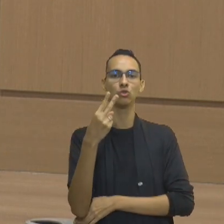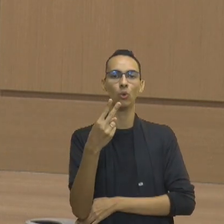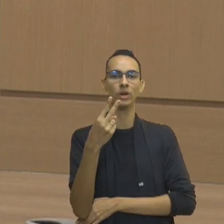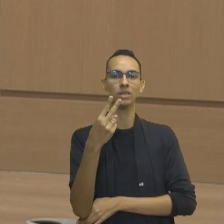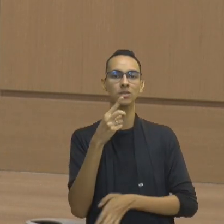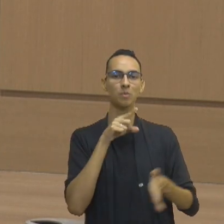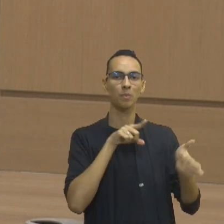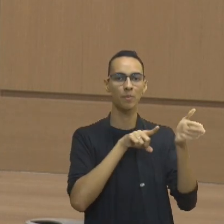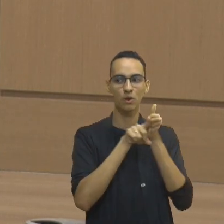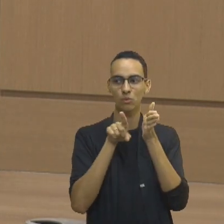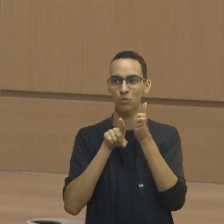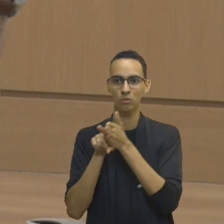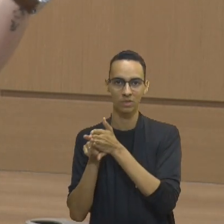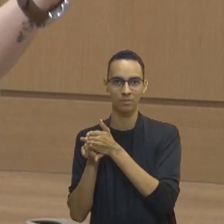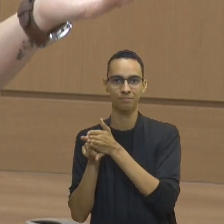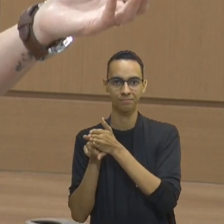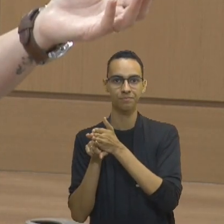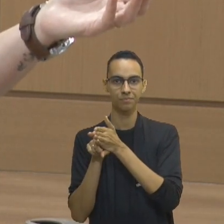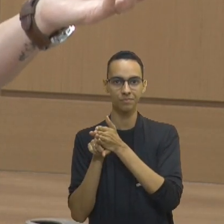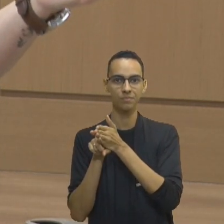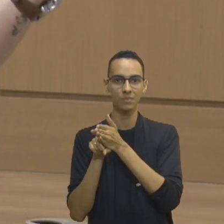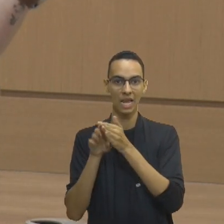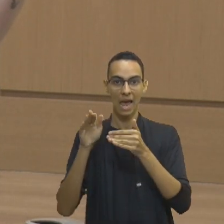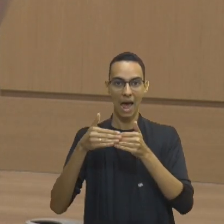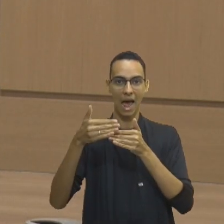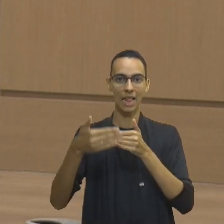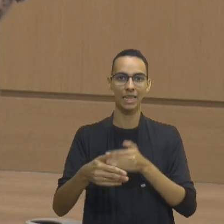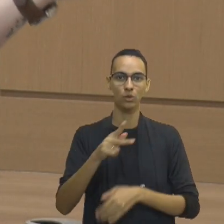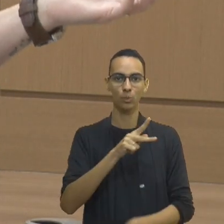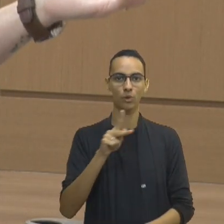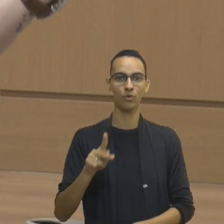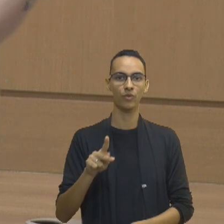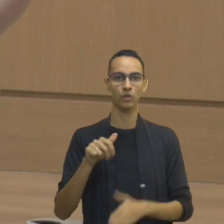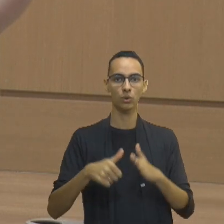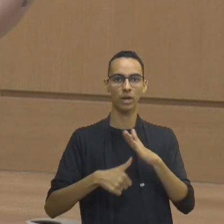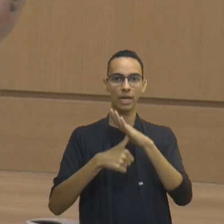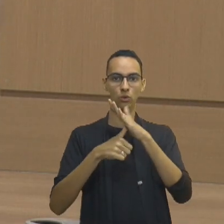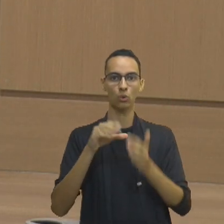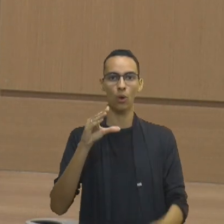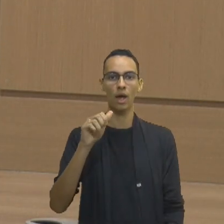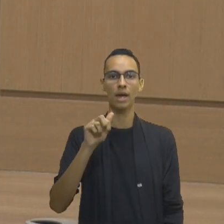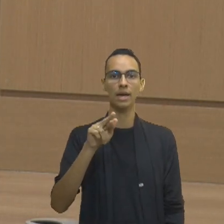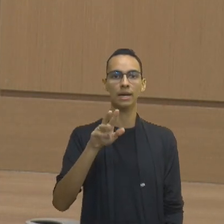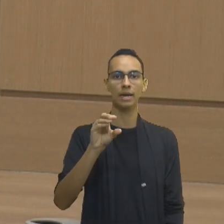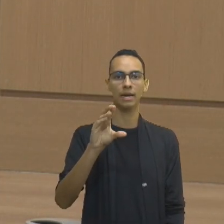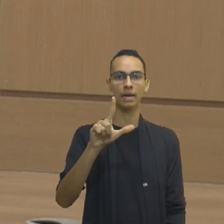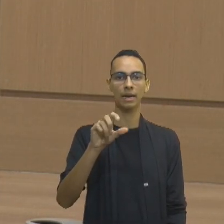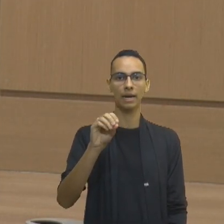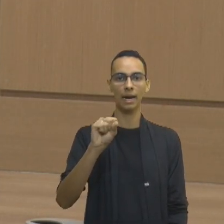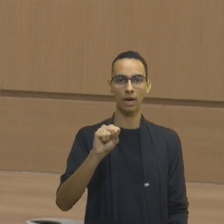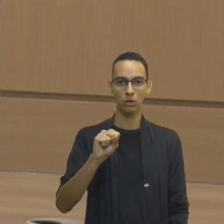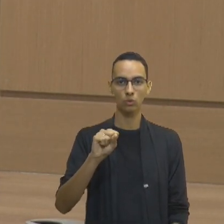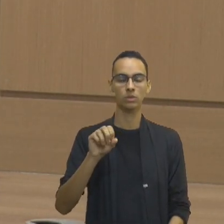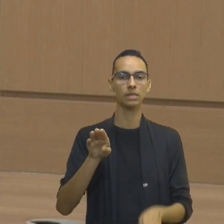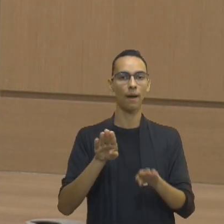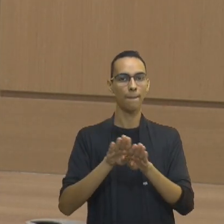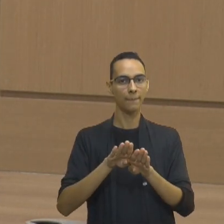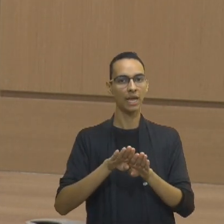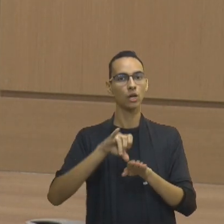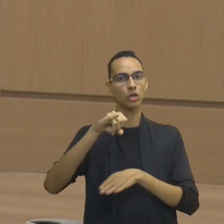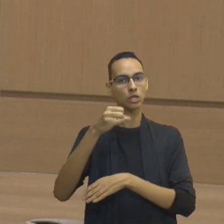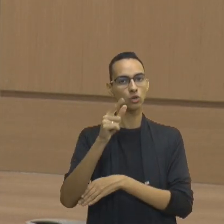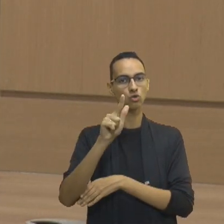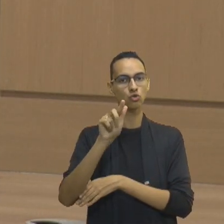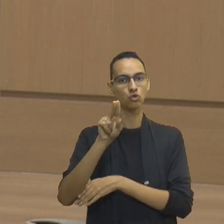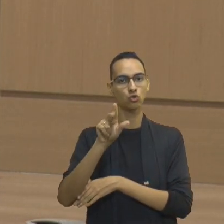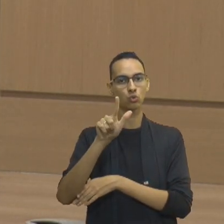questionamentos, além do professor Carlos Henrique, do Vinícius e da Juliana, que já falaram, também estão